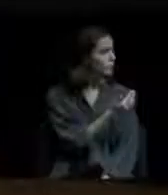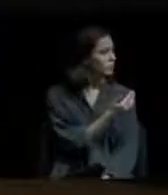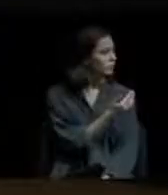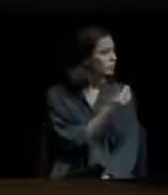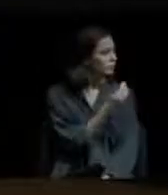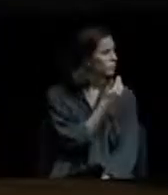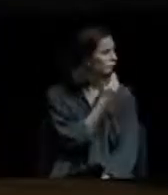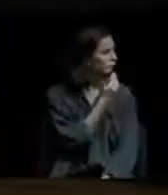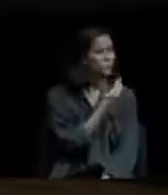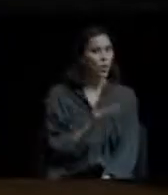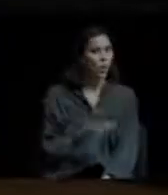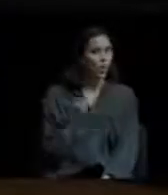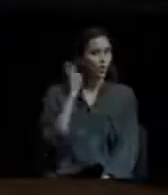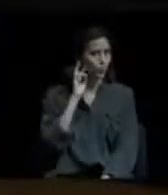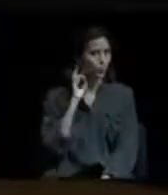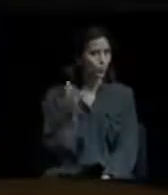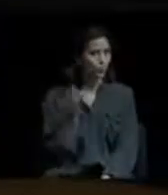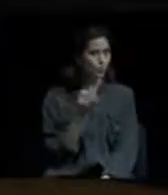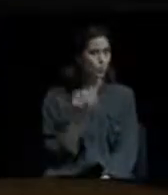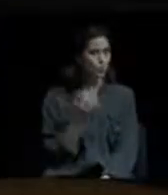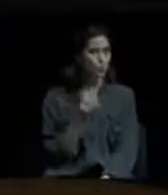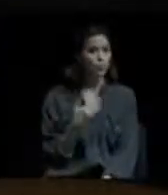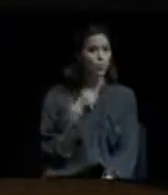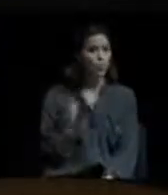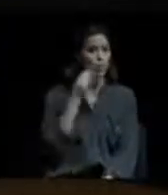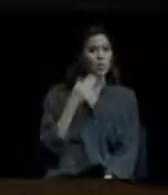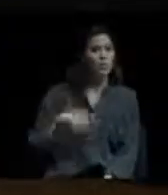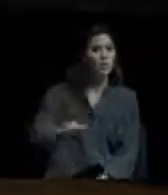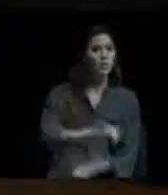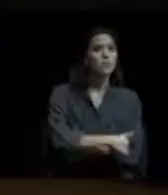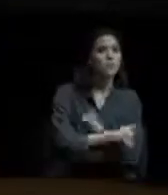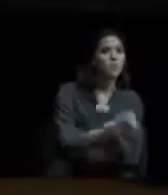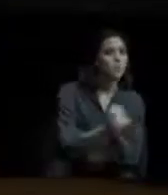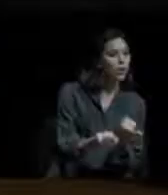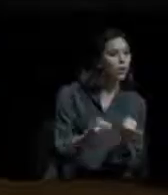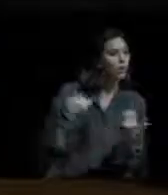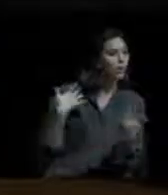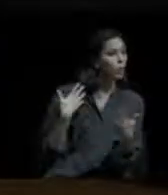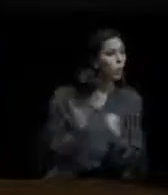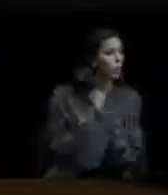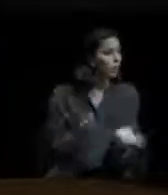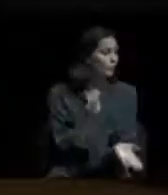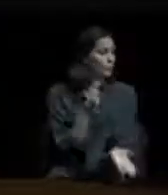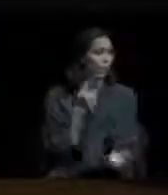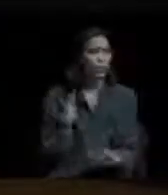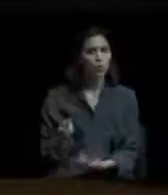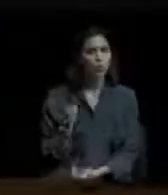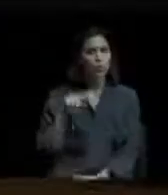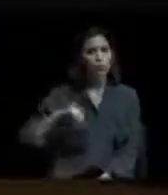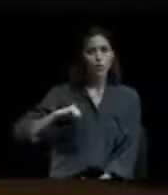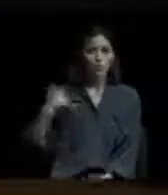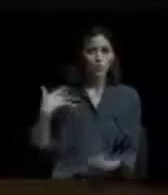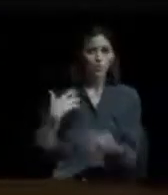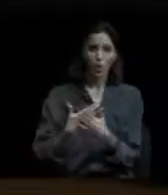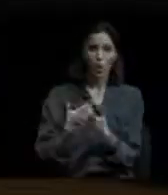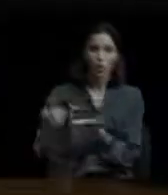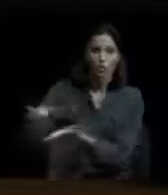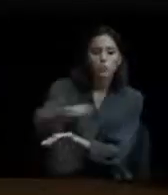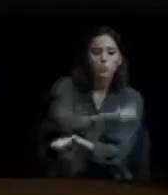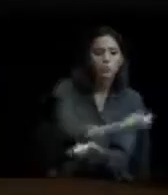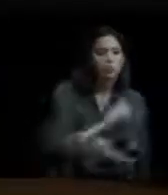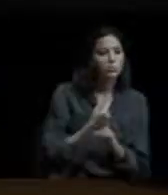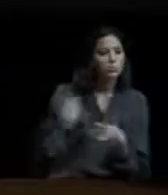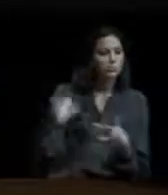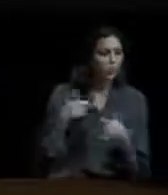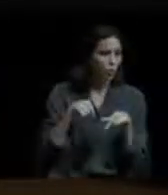Muito boa Sr. tarde a Deputado, todos. nós estamos a ouvir agora sim. Em anteriores debates sobre o Estado da cidade, no precedente mandato, os Verdes elencaram um conjunto de situações que persistem nos dias de hoje e a que se veio